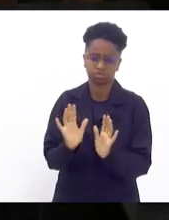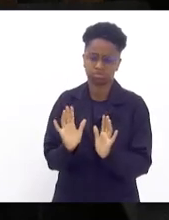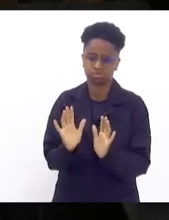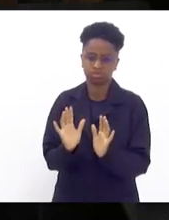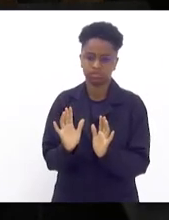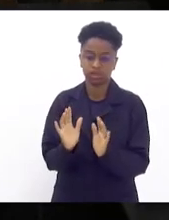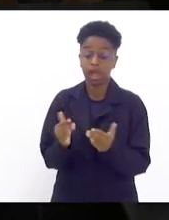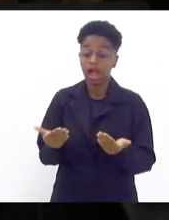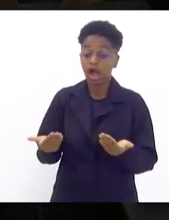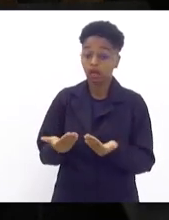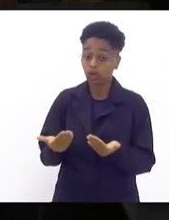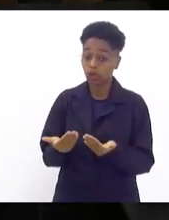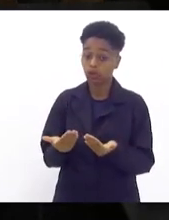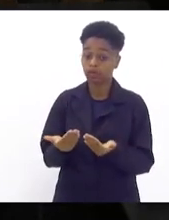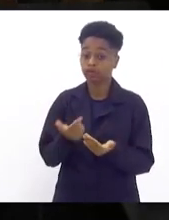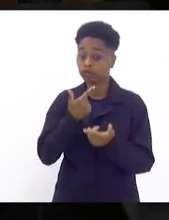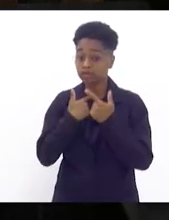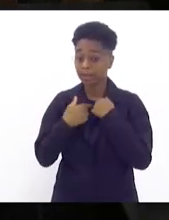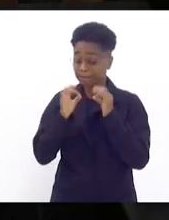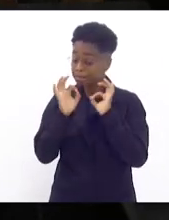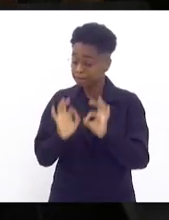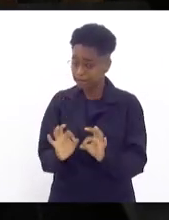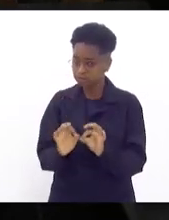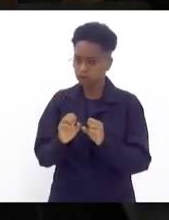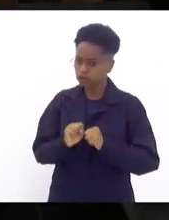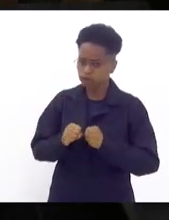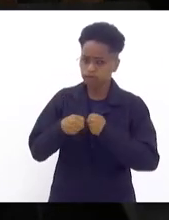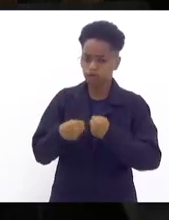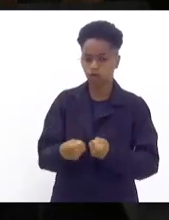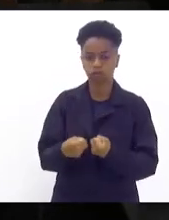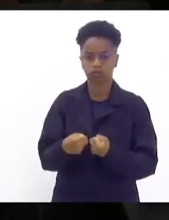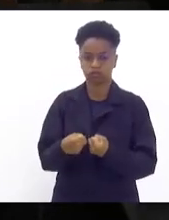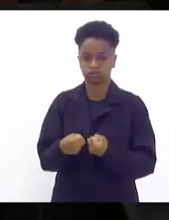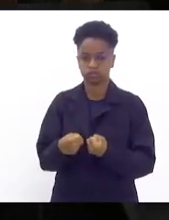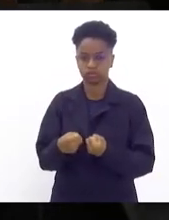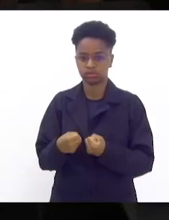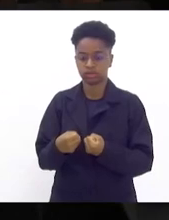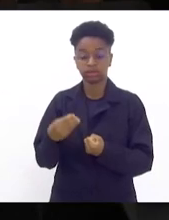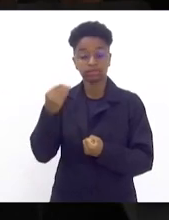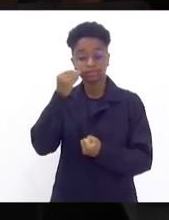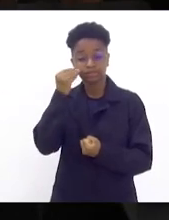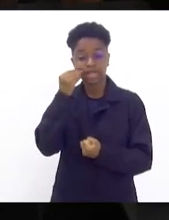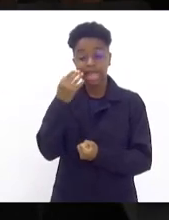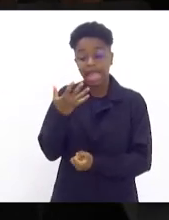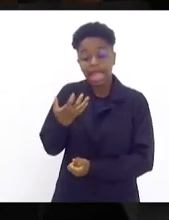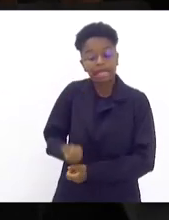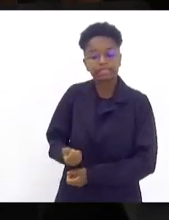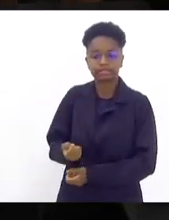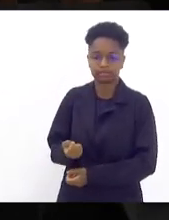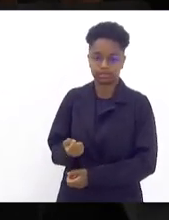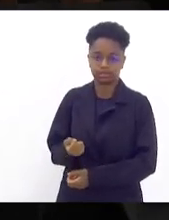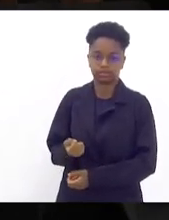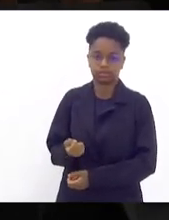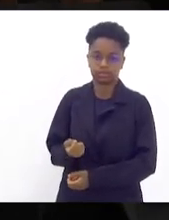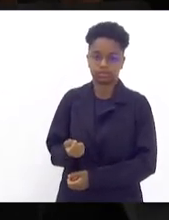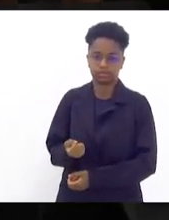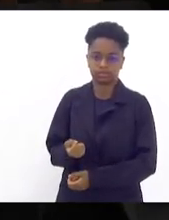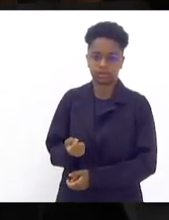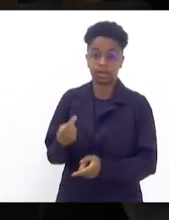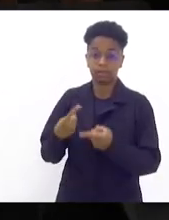e evitando todos os esforços para receber tudo que